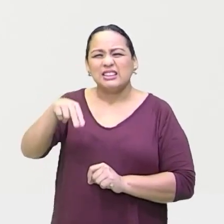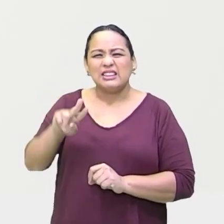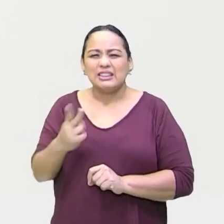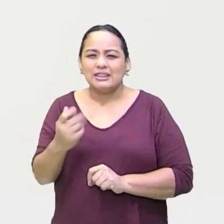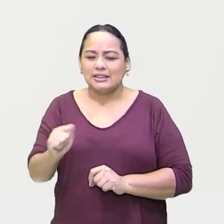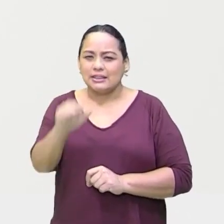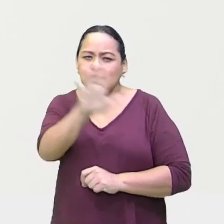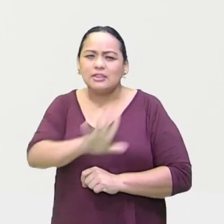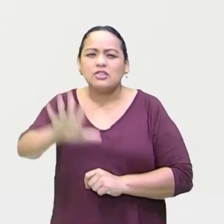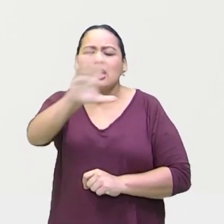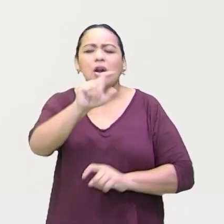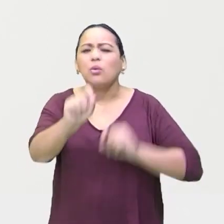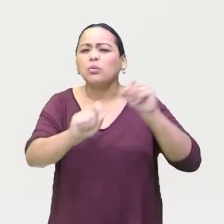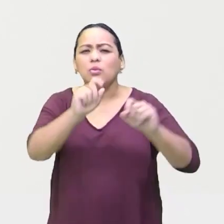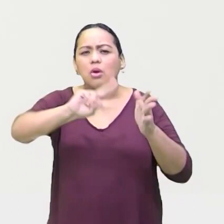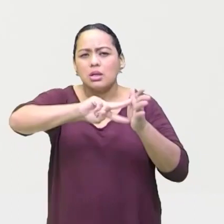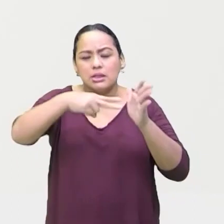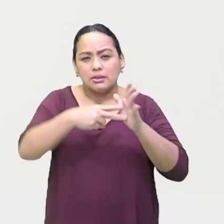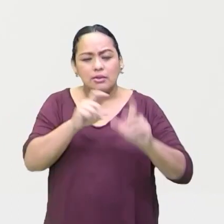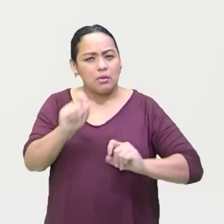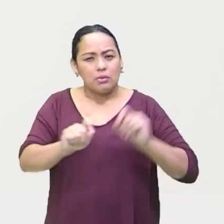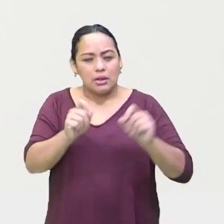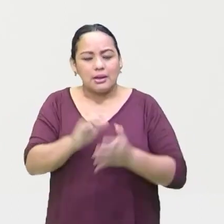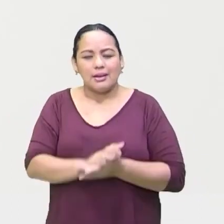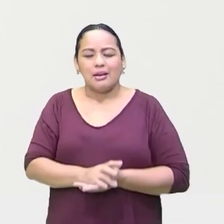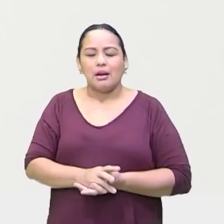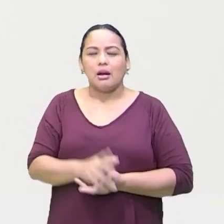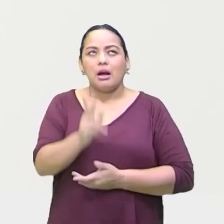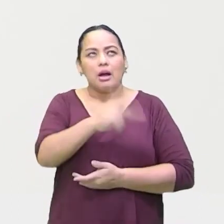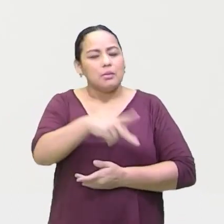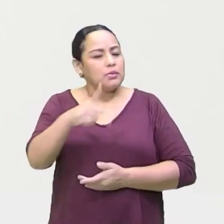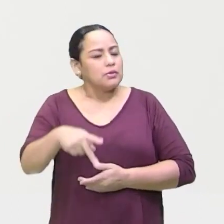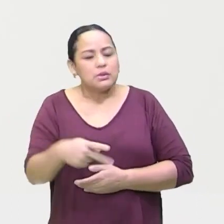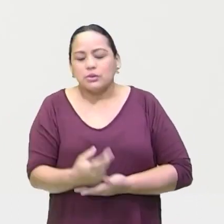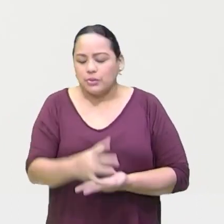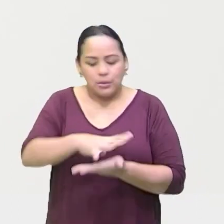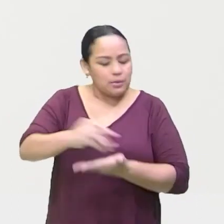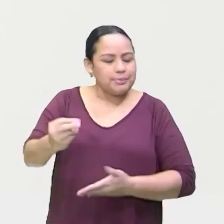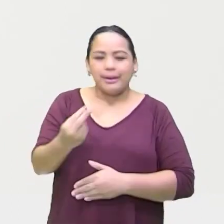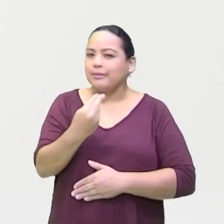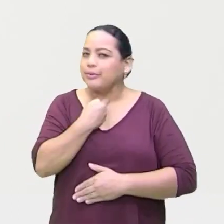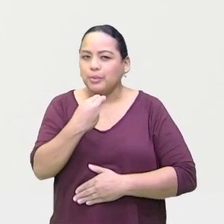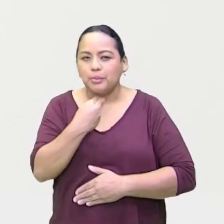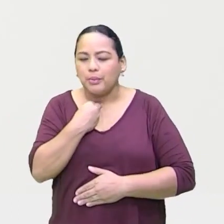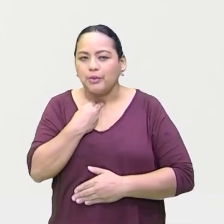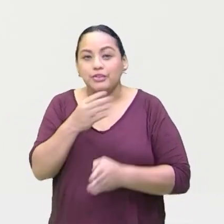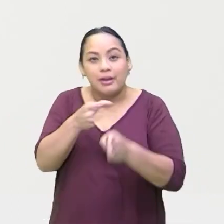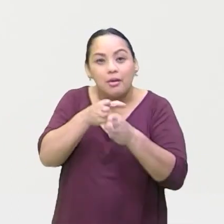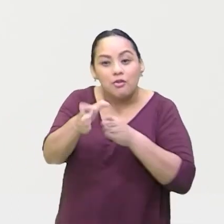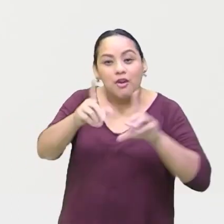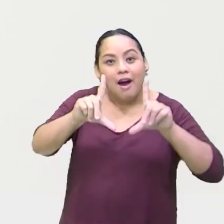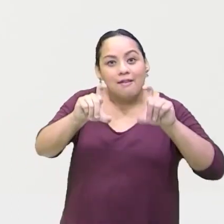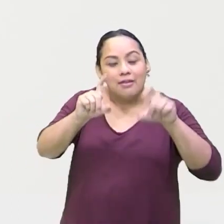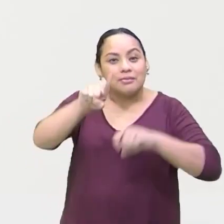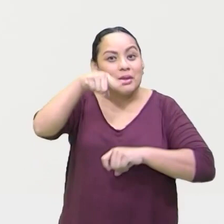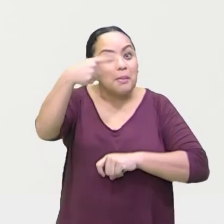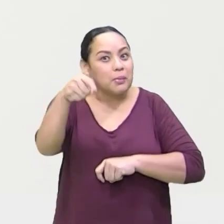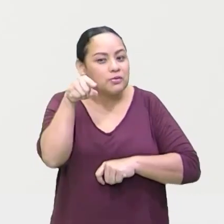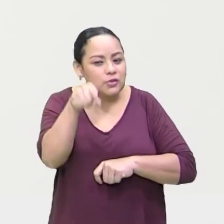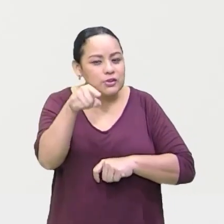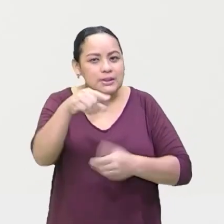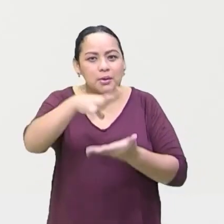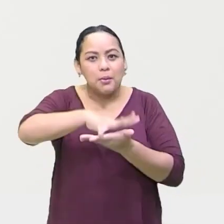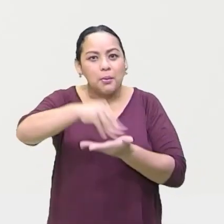no geral? Professora, não dá para copiar, não dá tempo. Tire foto, depois você vai